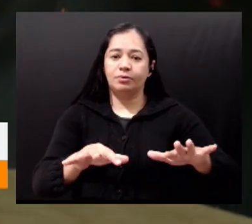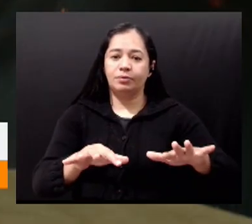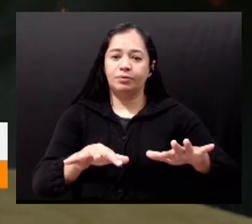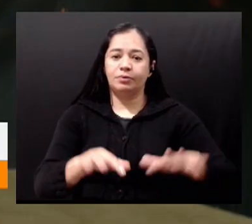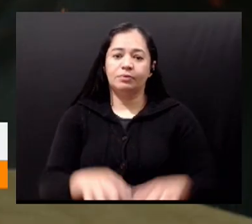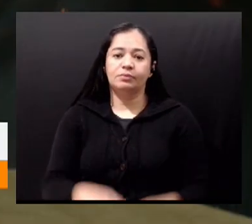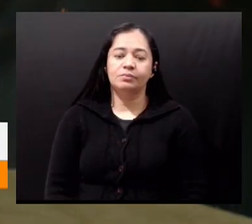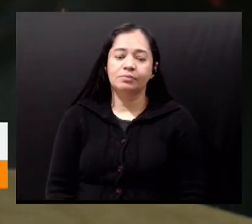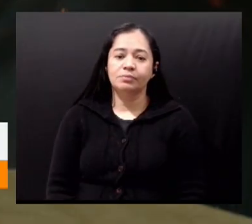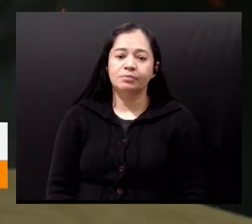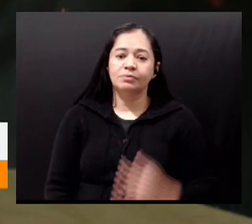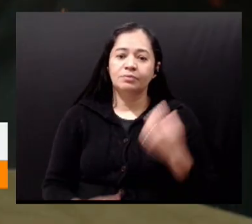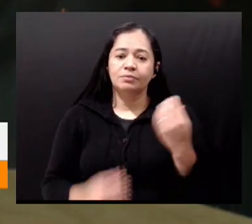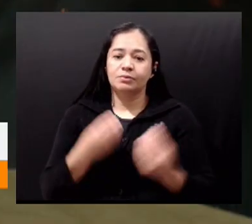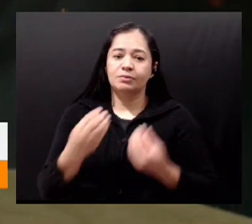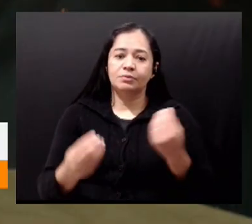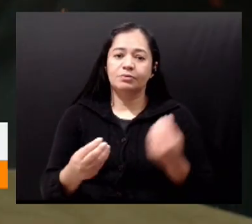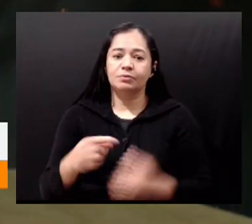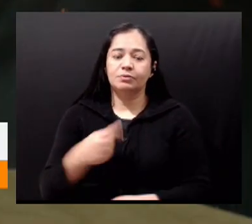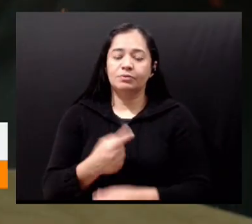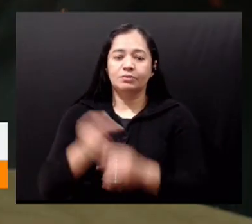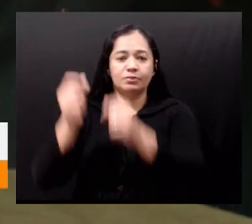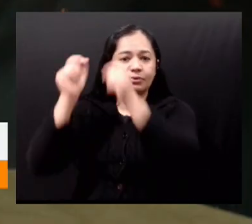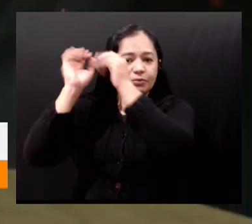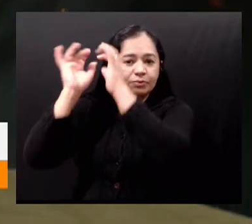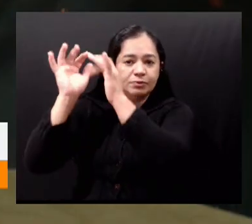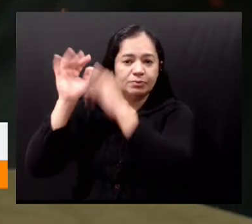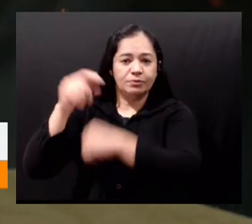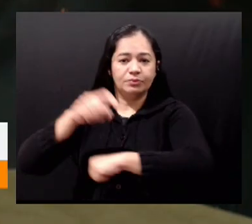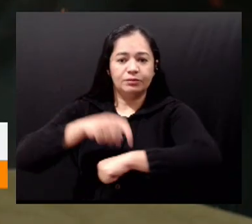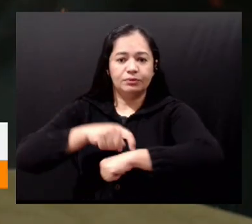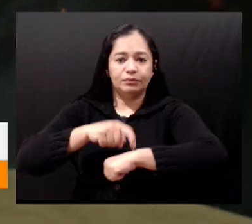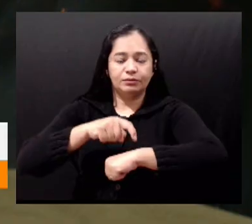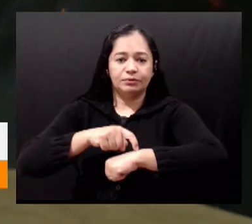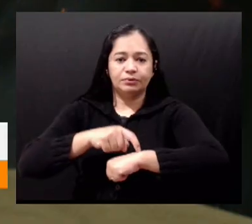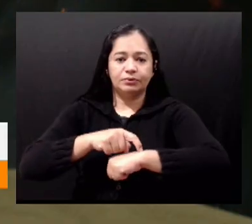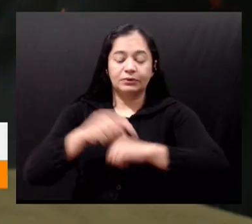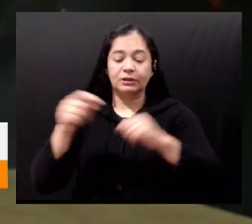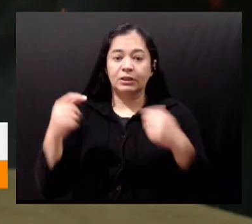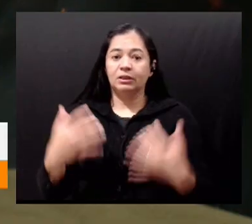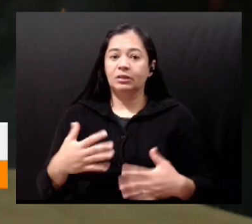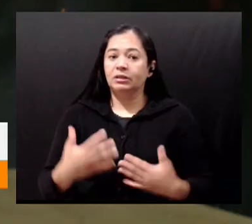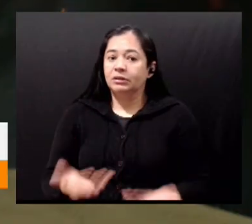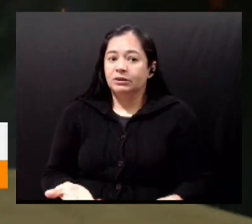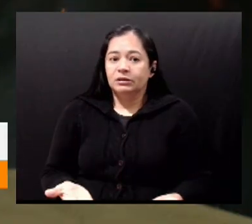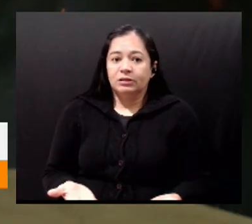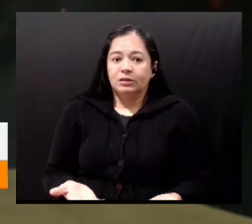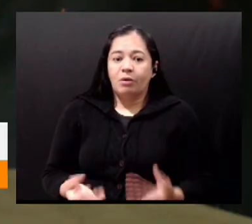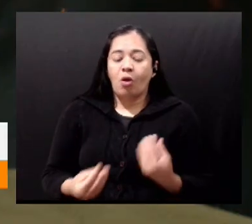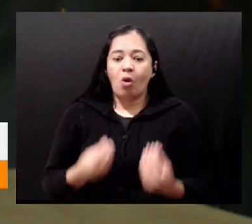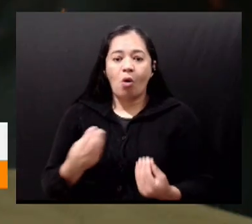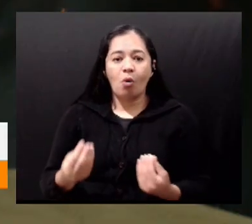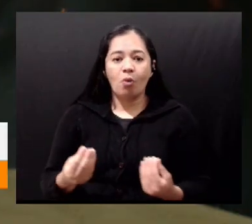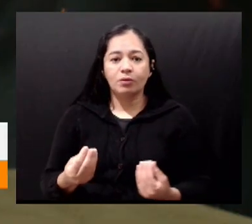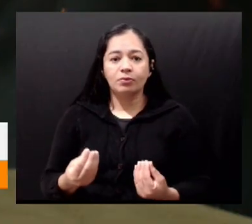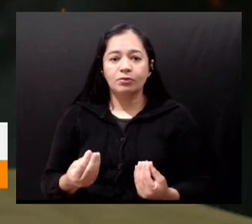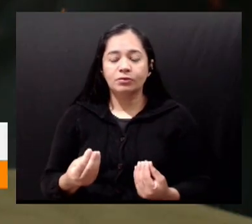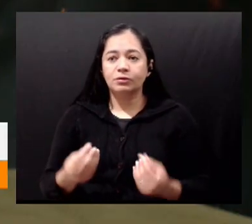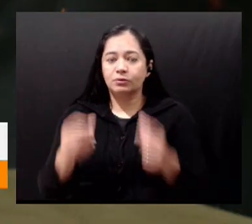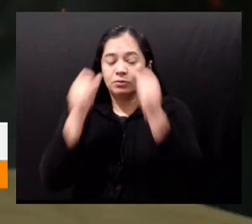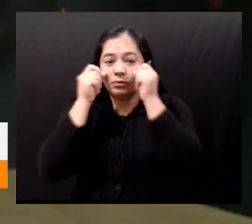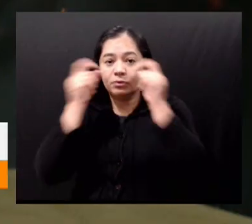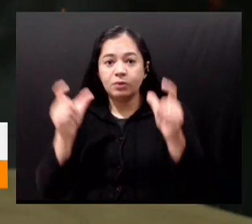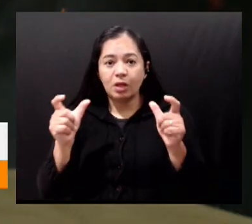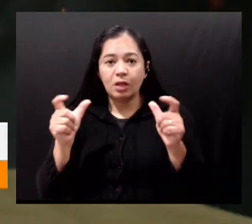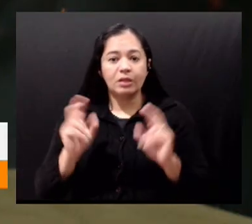o nosso cérebro, nesses momentos assim de crise, ele fica em alerta o tempo todo e como que a